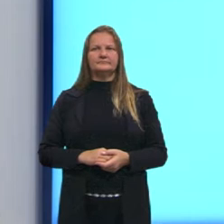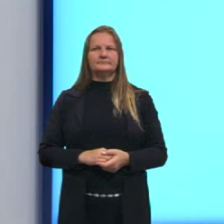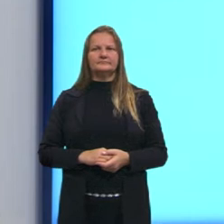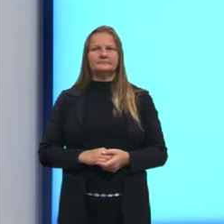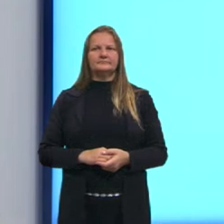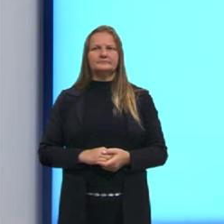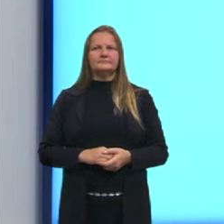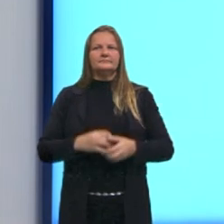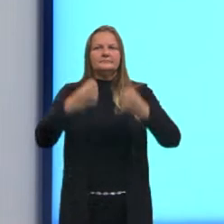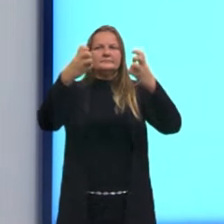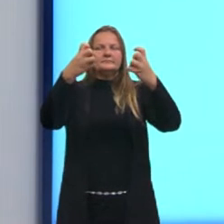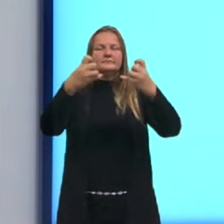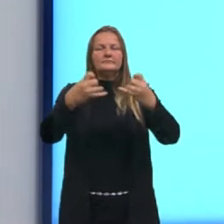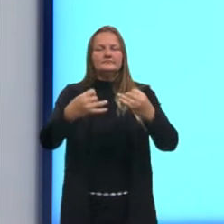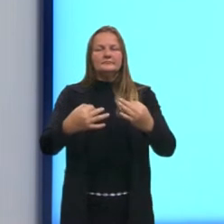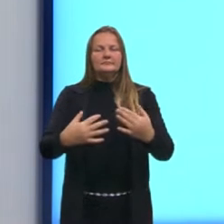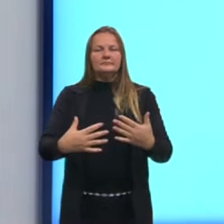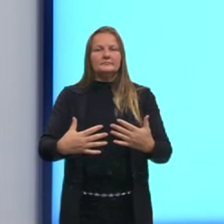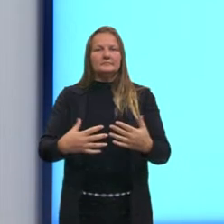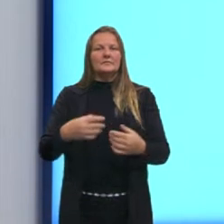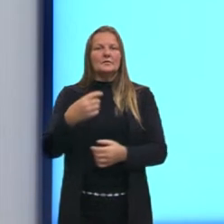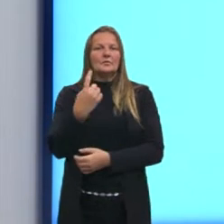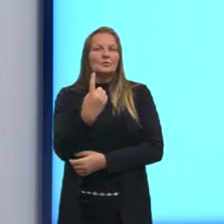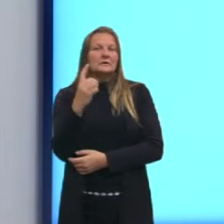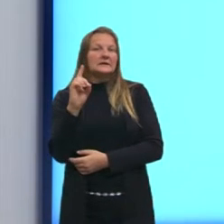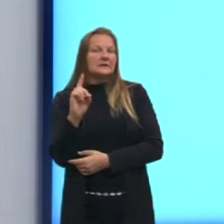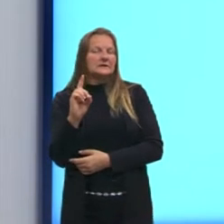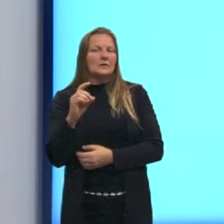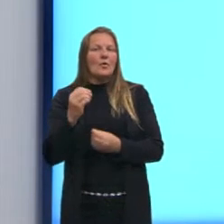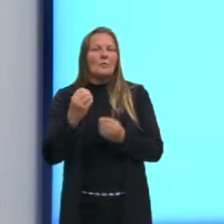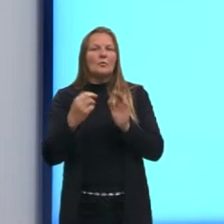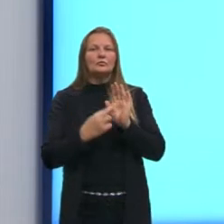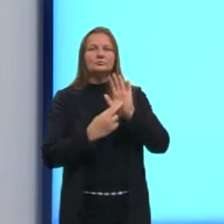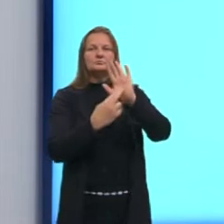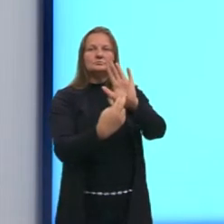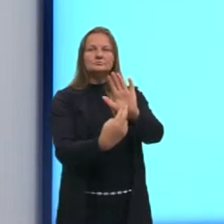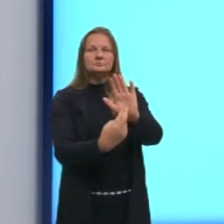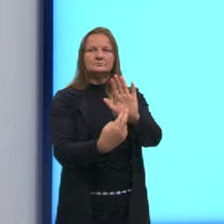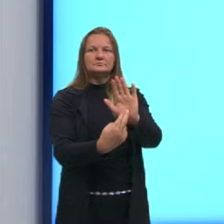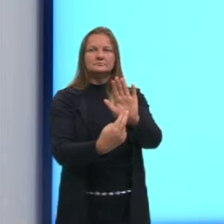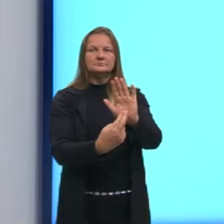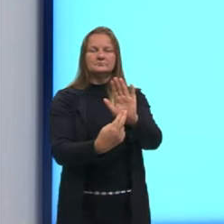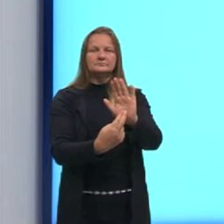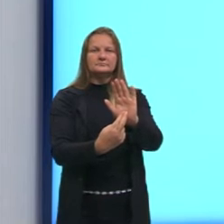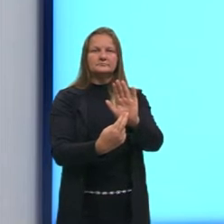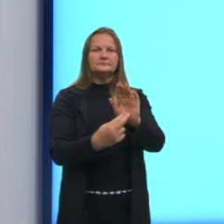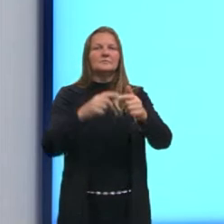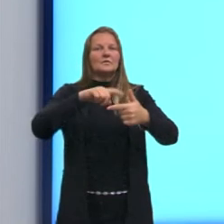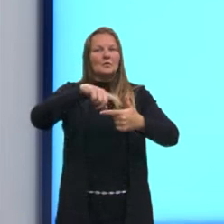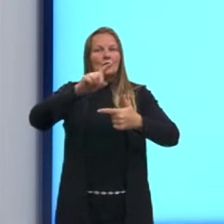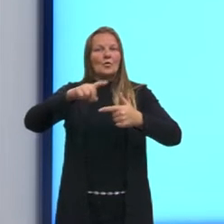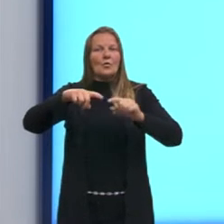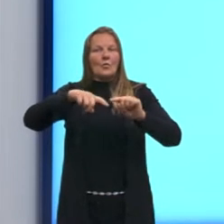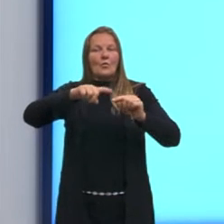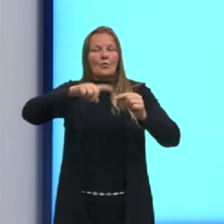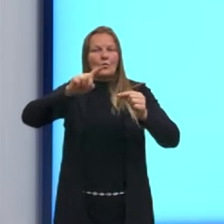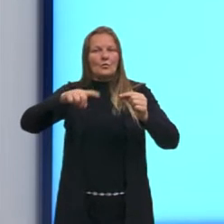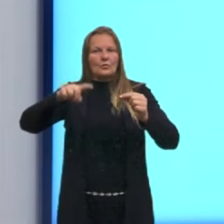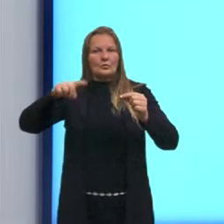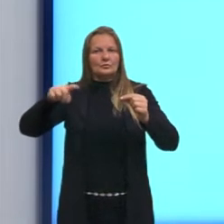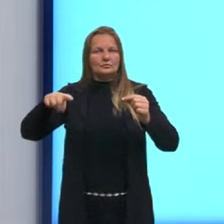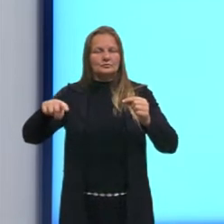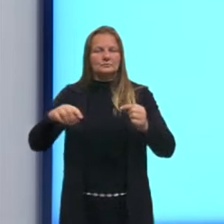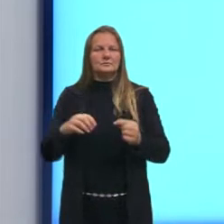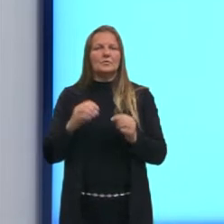Bom, então em ondas unidimensionais, como que a gente representa elas? Nessas ondas, é possível